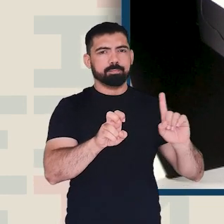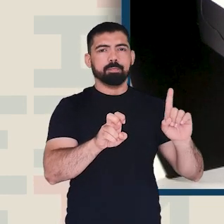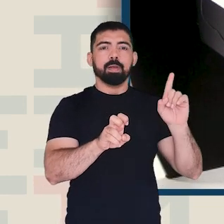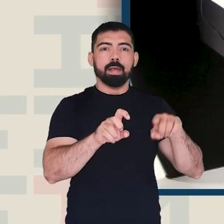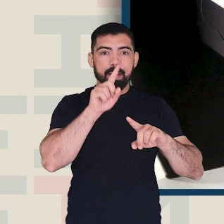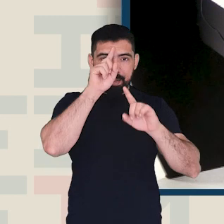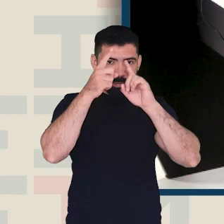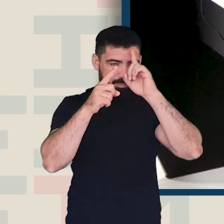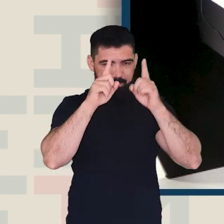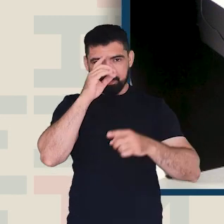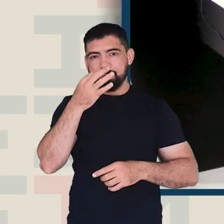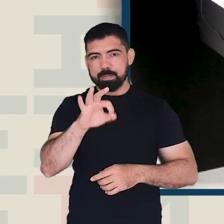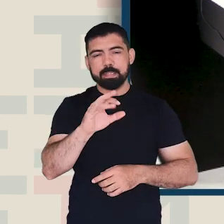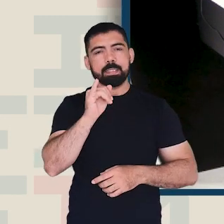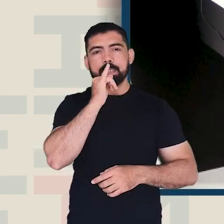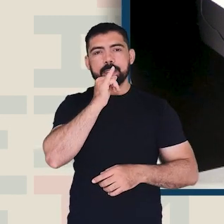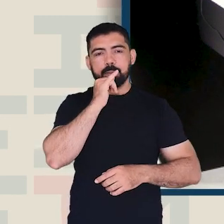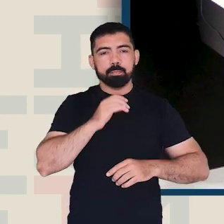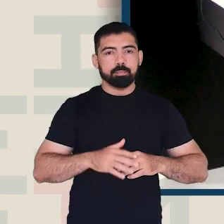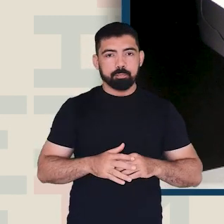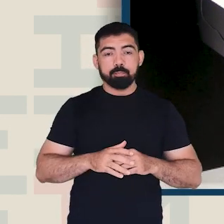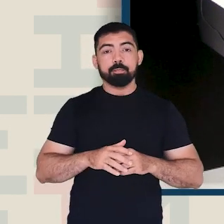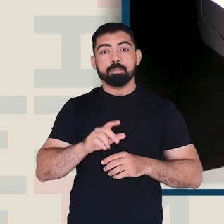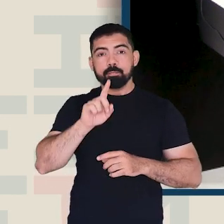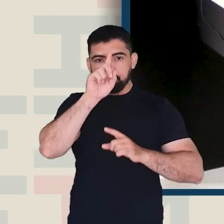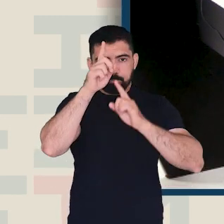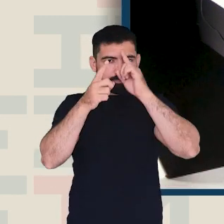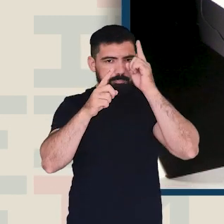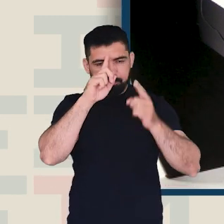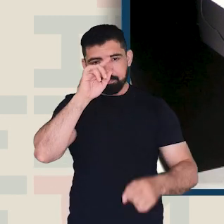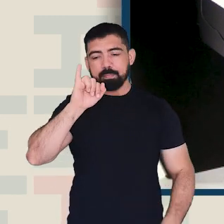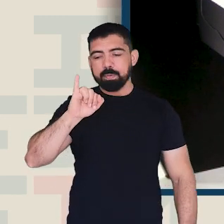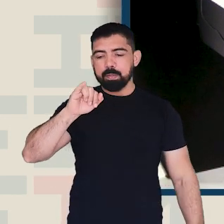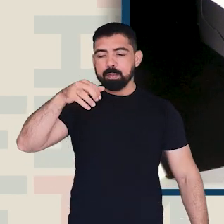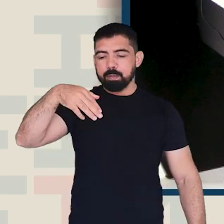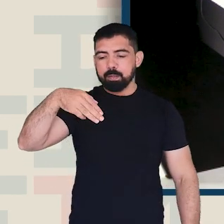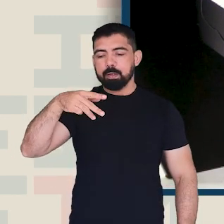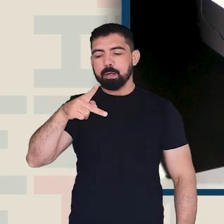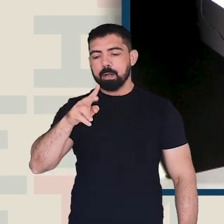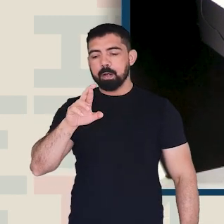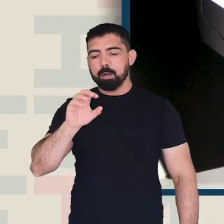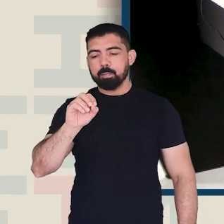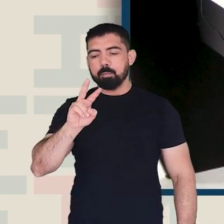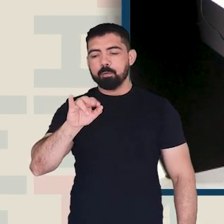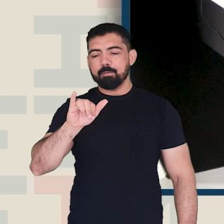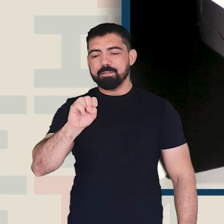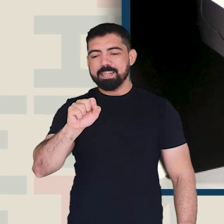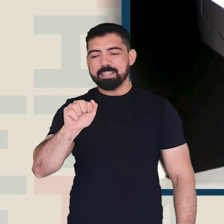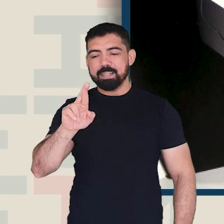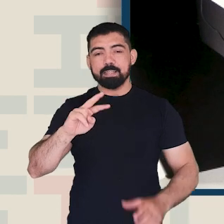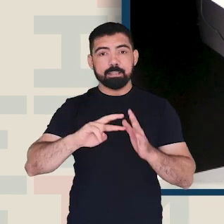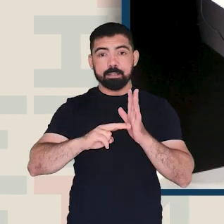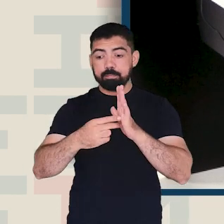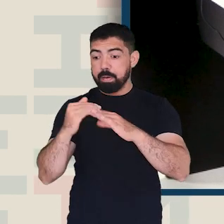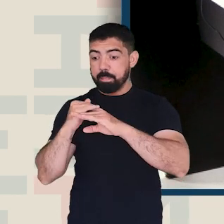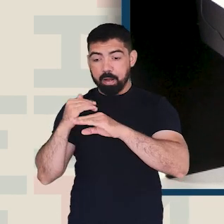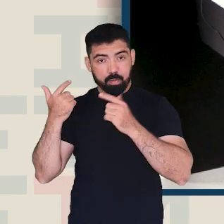você decide que tocar e instantaneamente você sai tocando o que você está imaginando. Se não há um padrão,